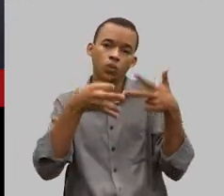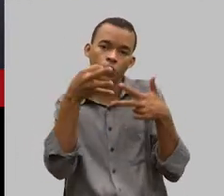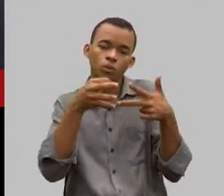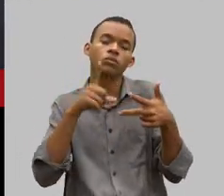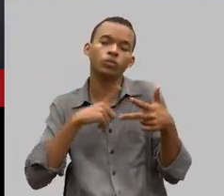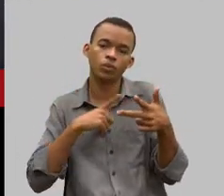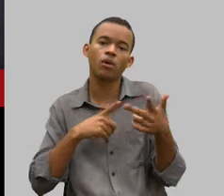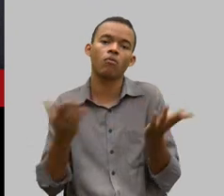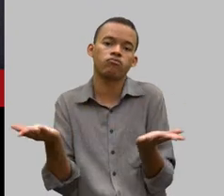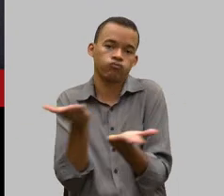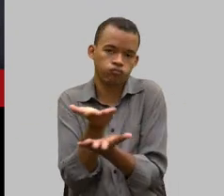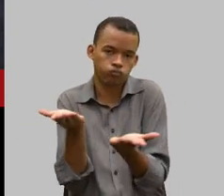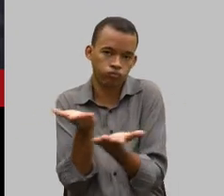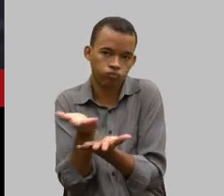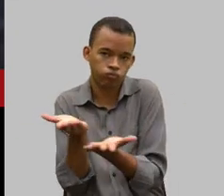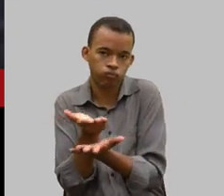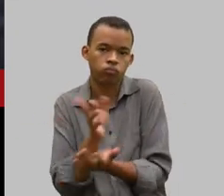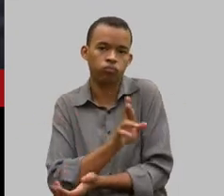relação